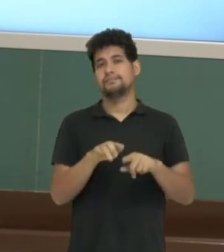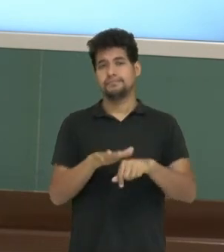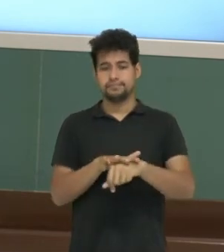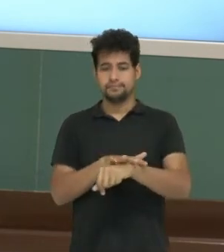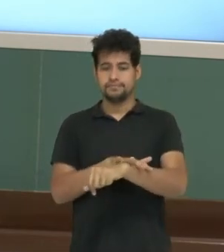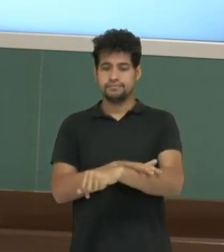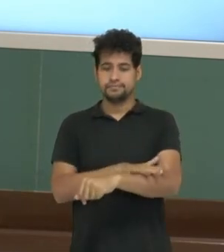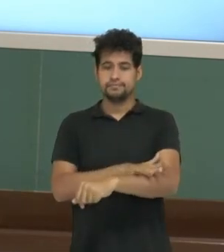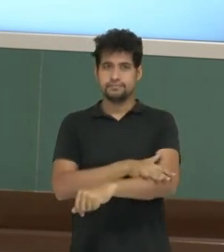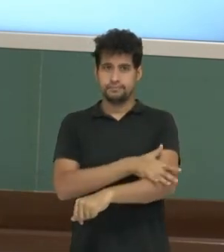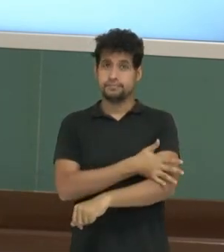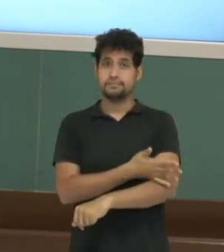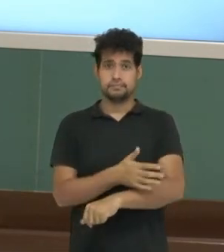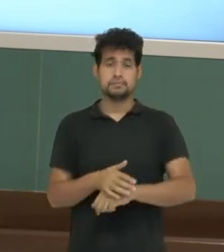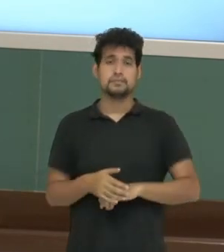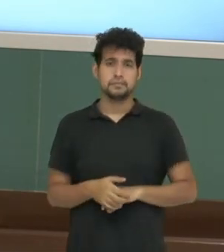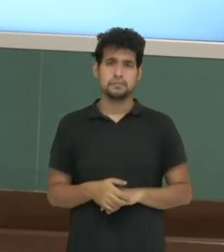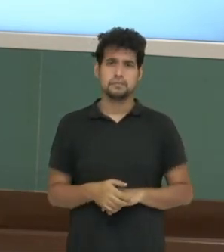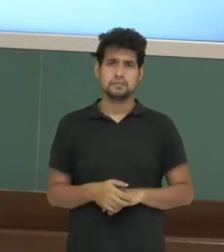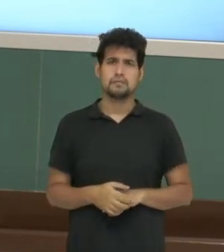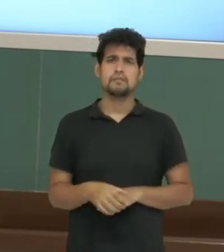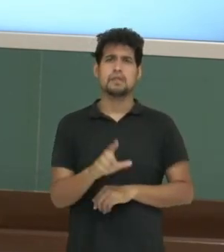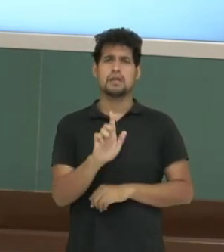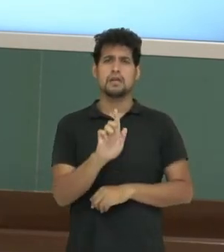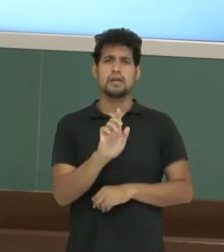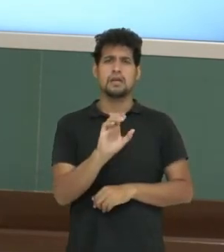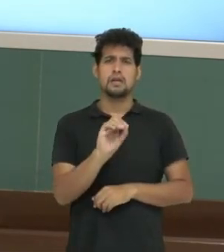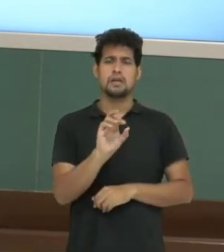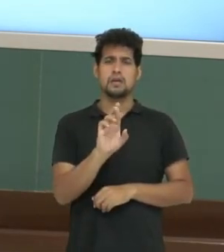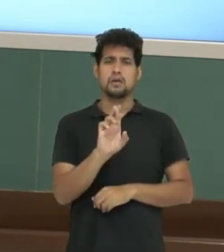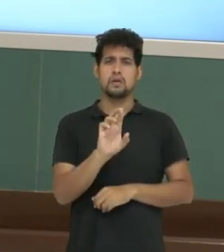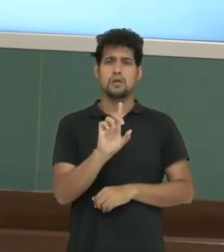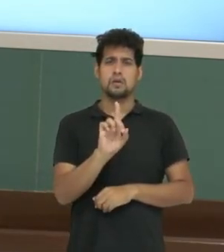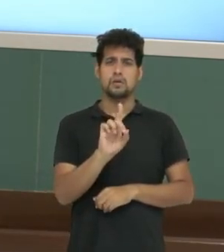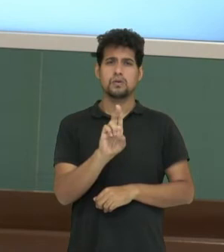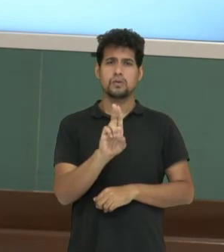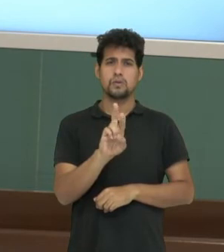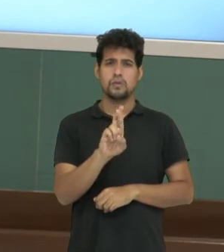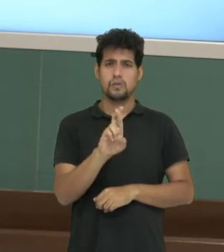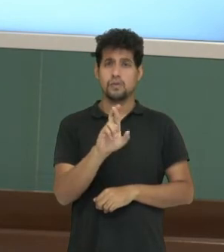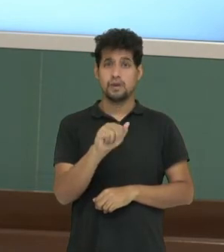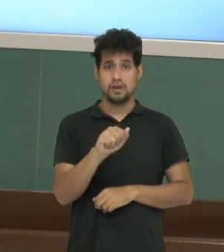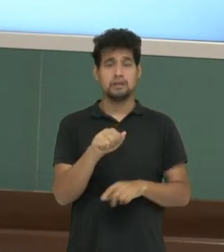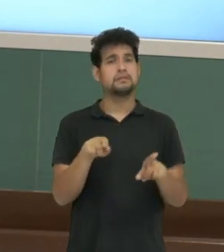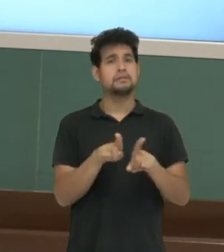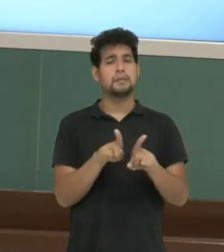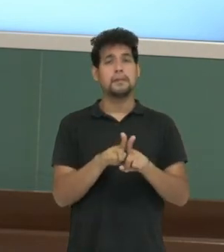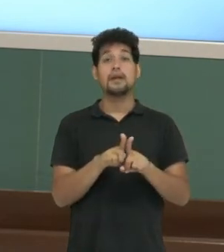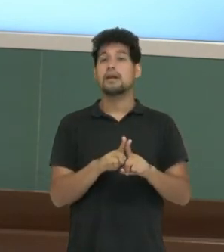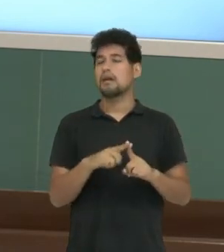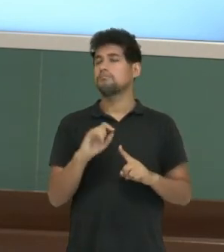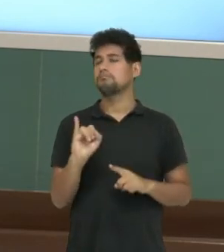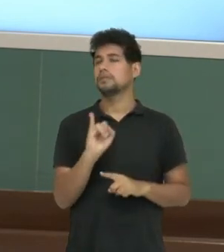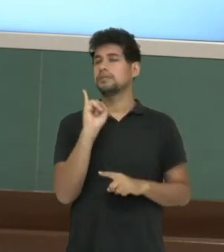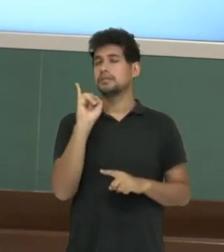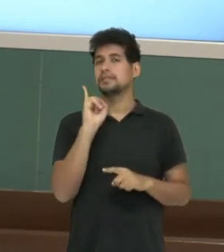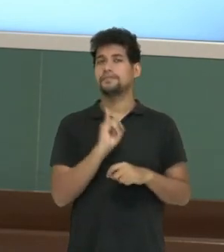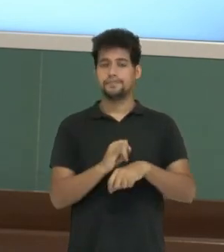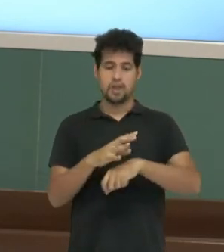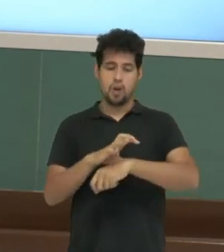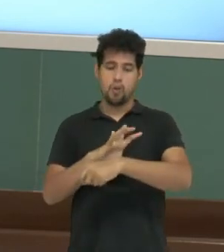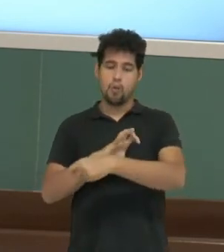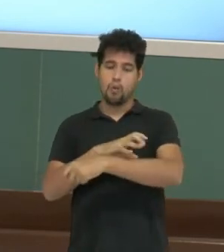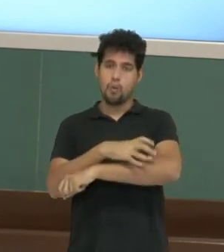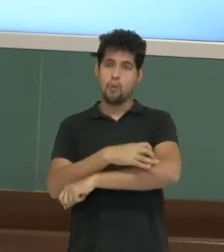para o meio externo. Gordura, né? Uma outra característica muito importante, acúmulo de gordura sob